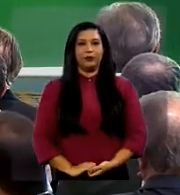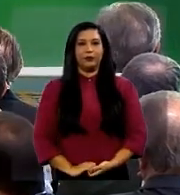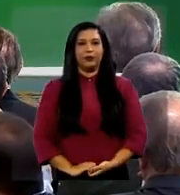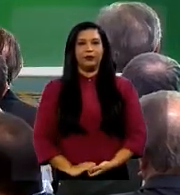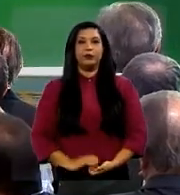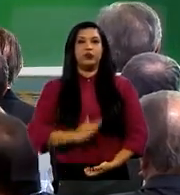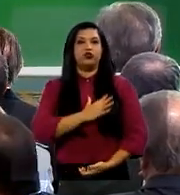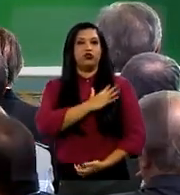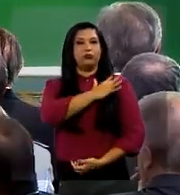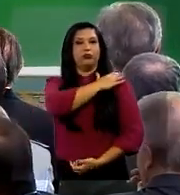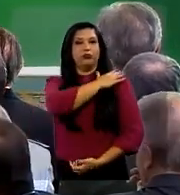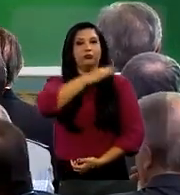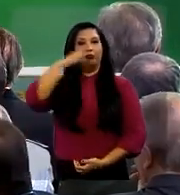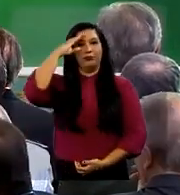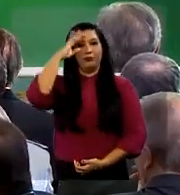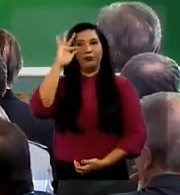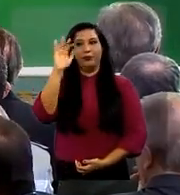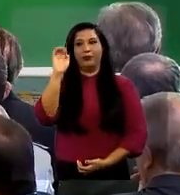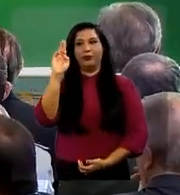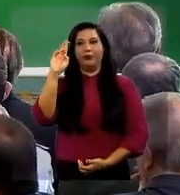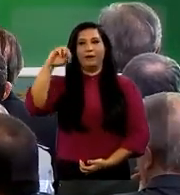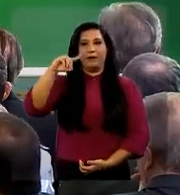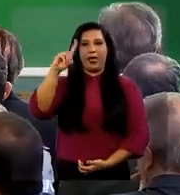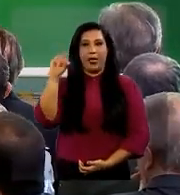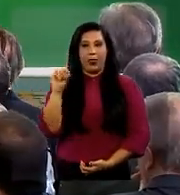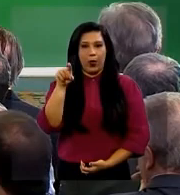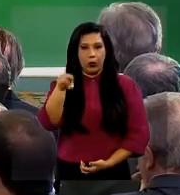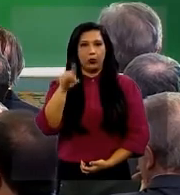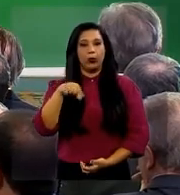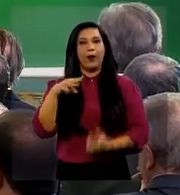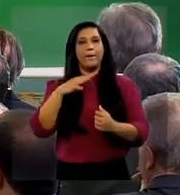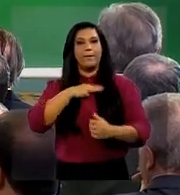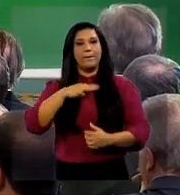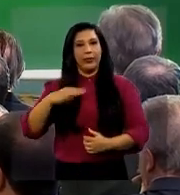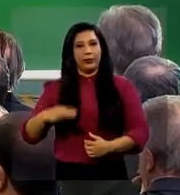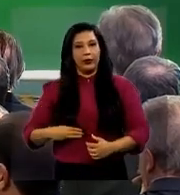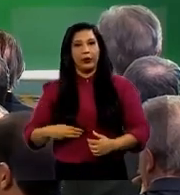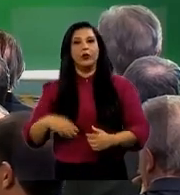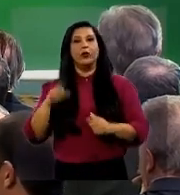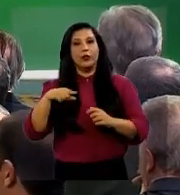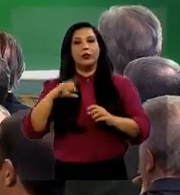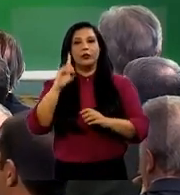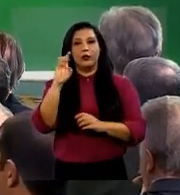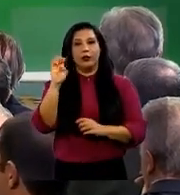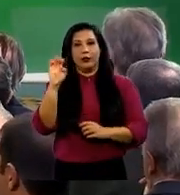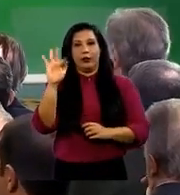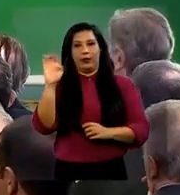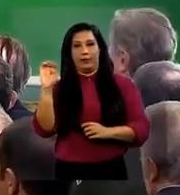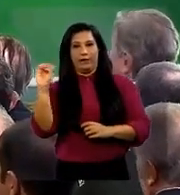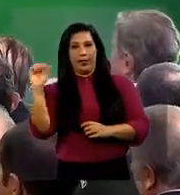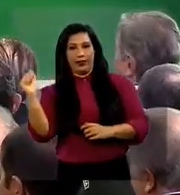General de Exército Fernando Azevedo e Silva, ministro de Estado da Defesa.